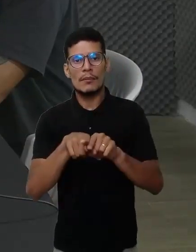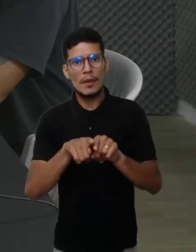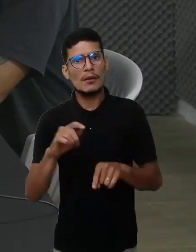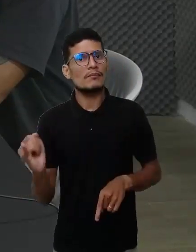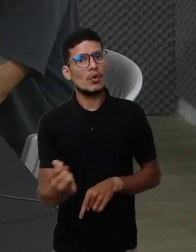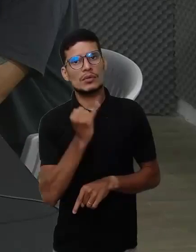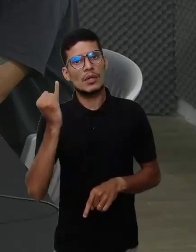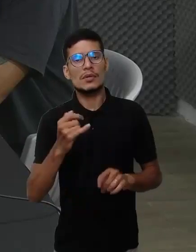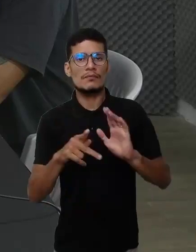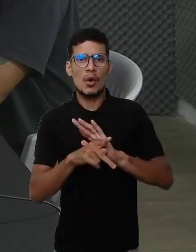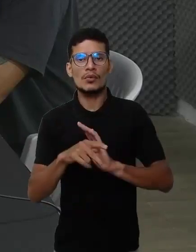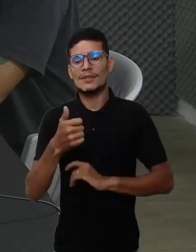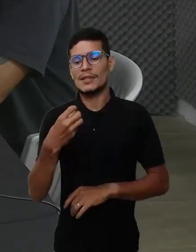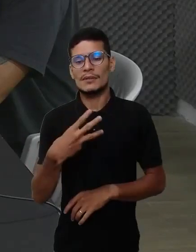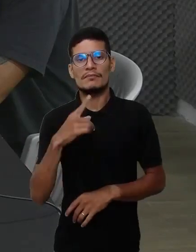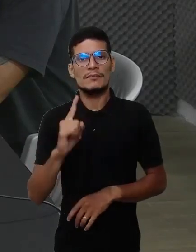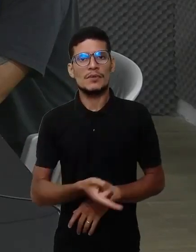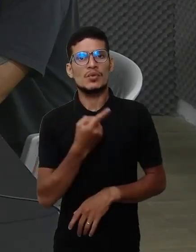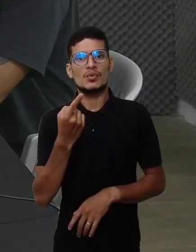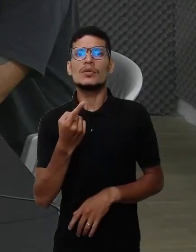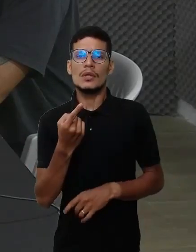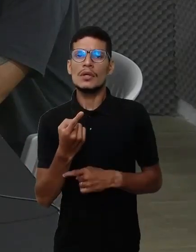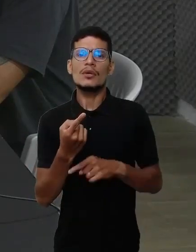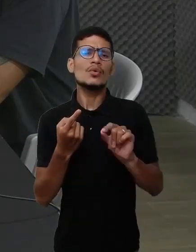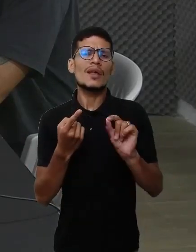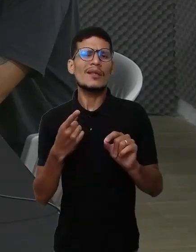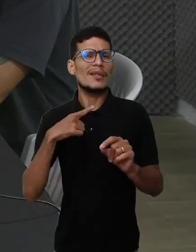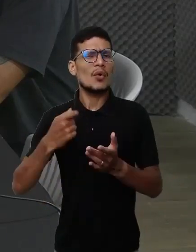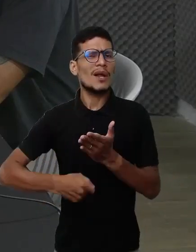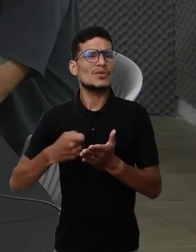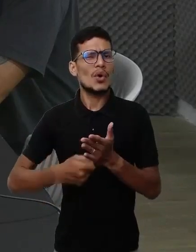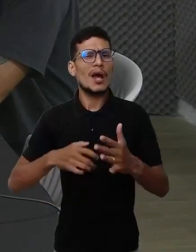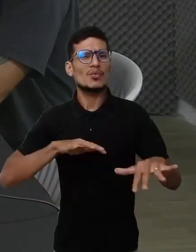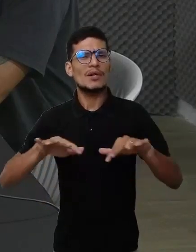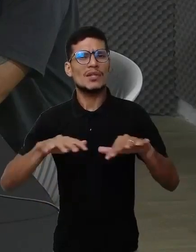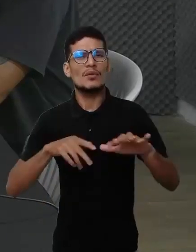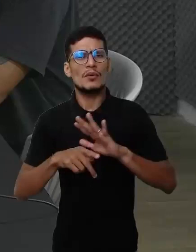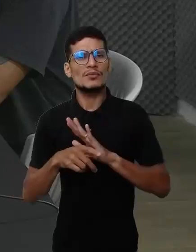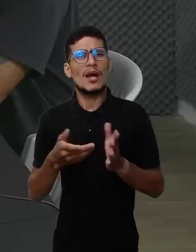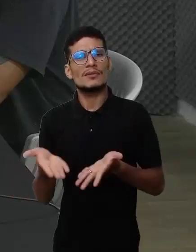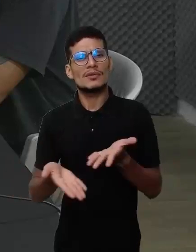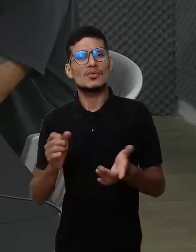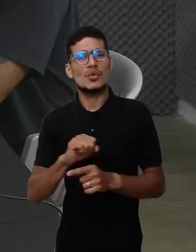Federal 13.935 de 2019, que torna obrigatória a atuação de assistentes sociais